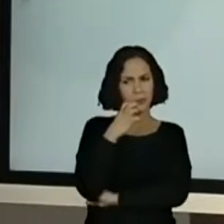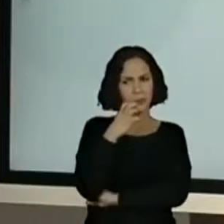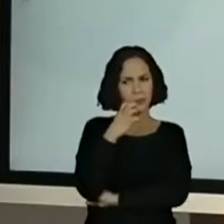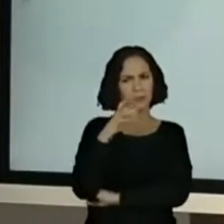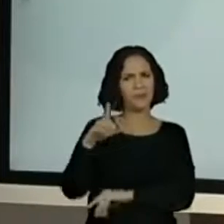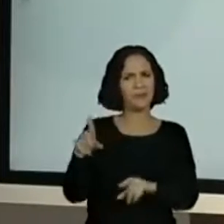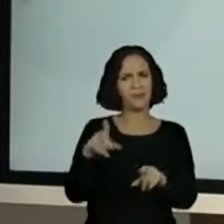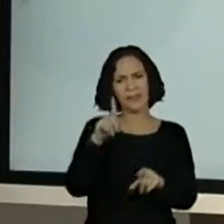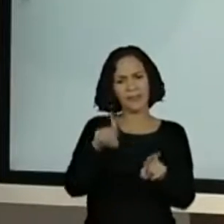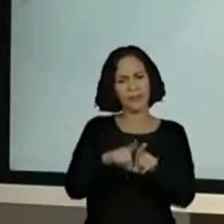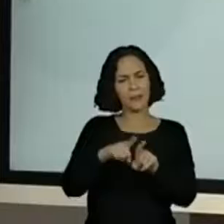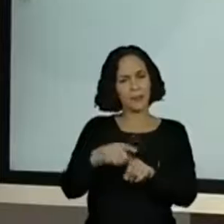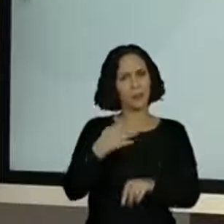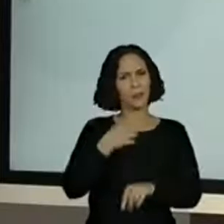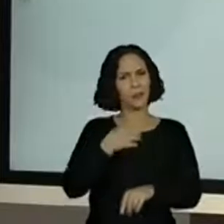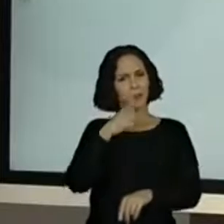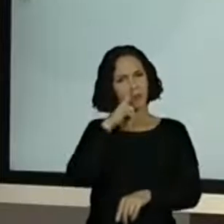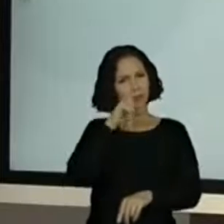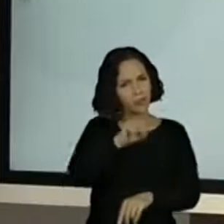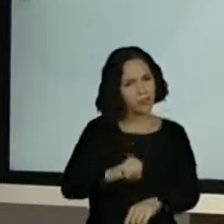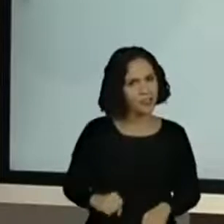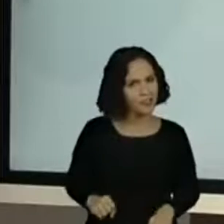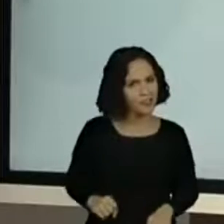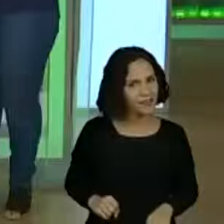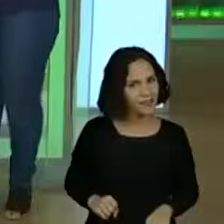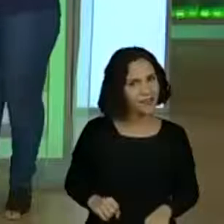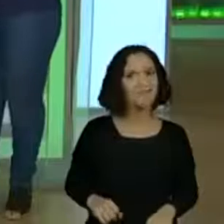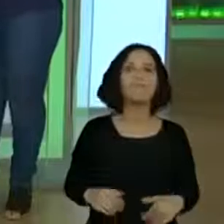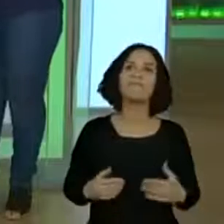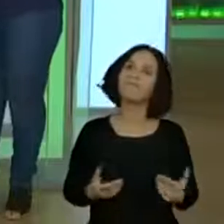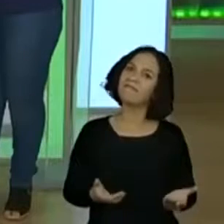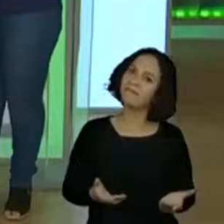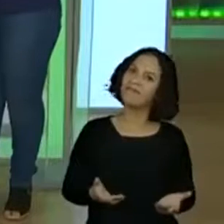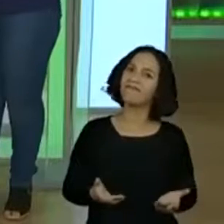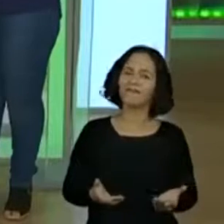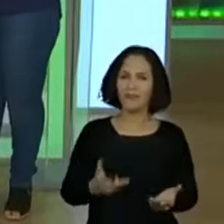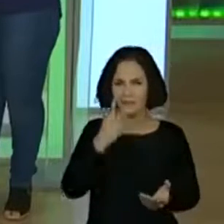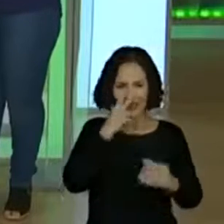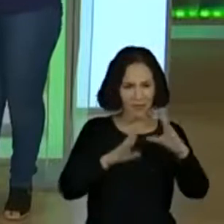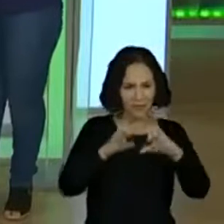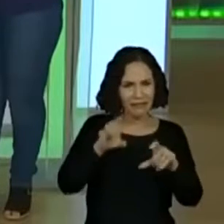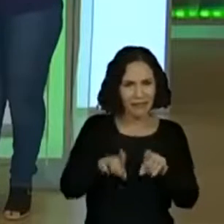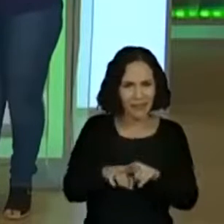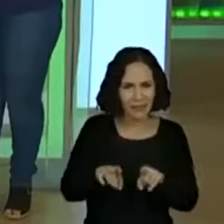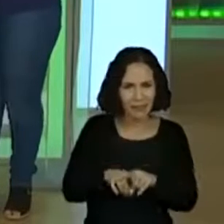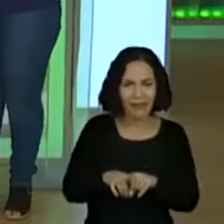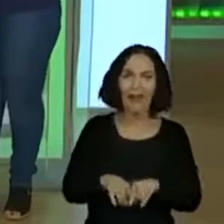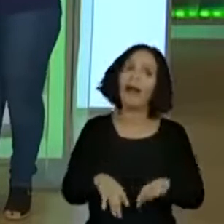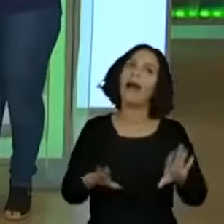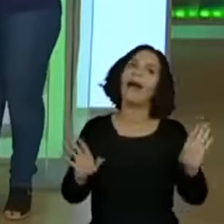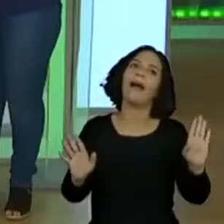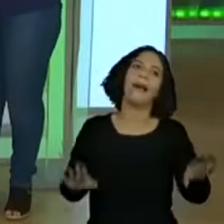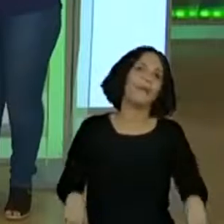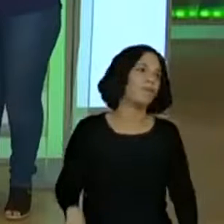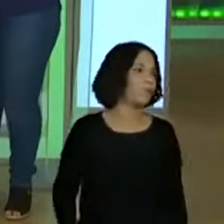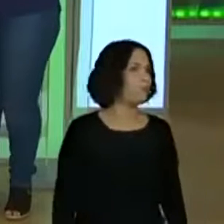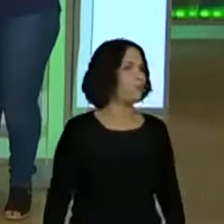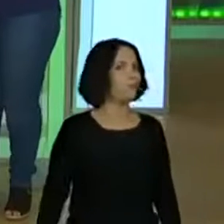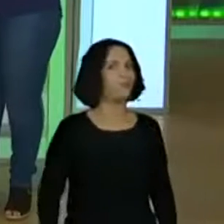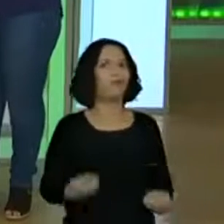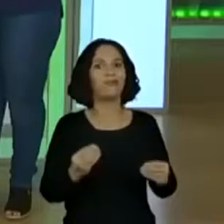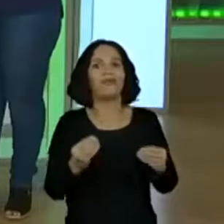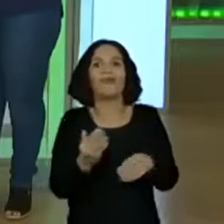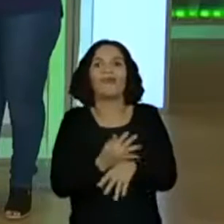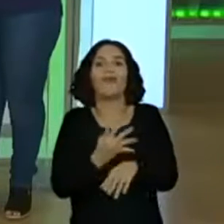e de personalidade forte e muito geniosa? Estão falando, perguntando a se ela encrenqueira. É encrenqueira também? É, Joaninha. Haja